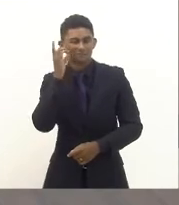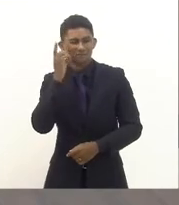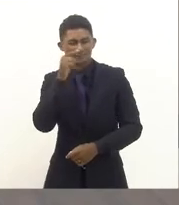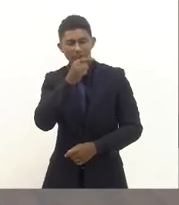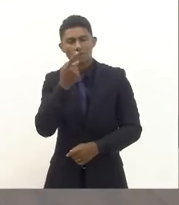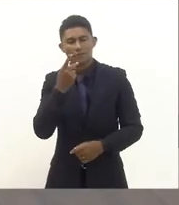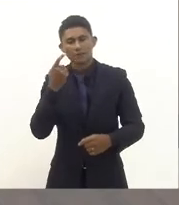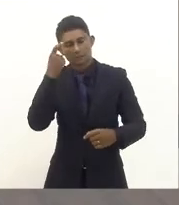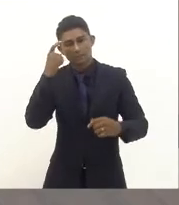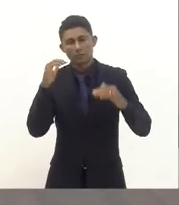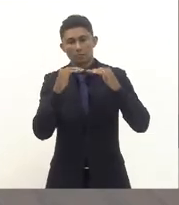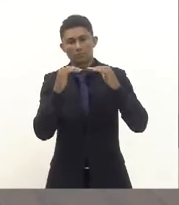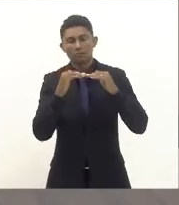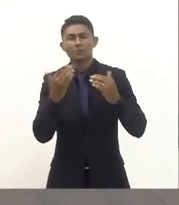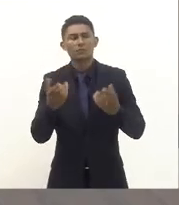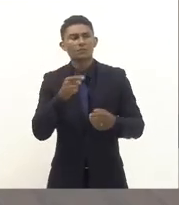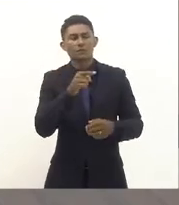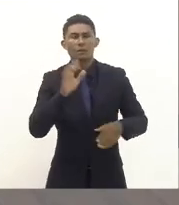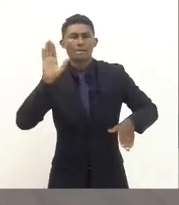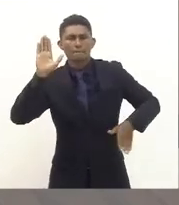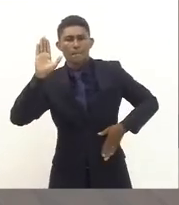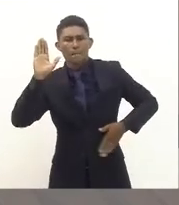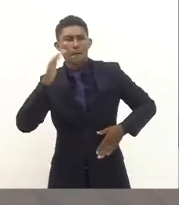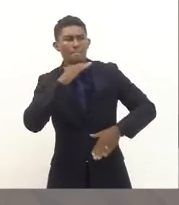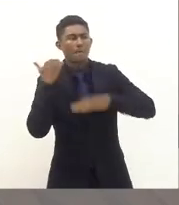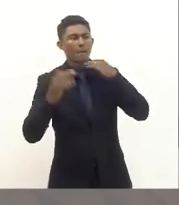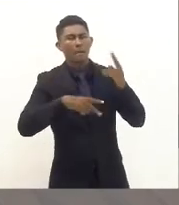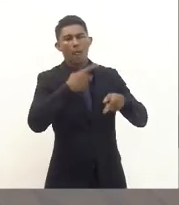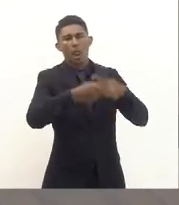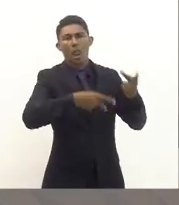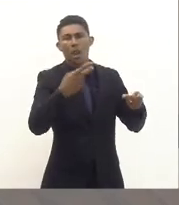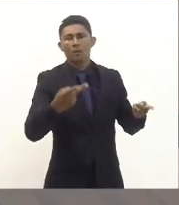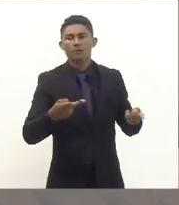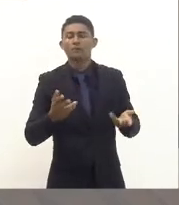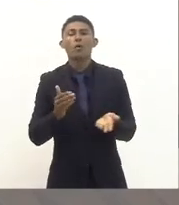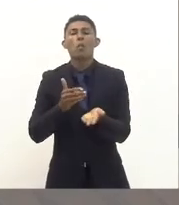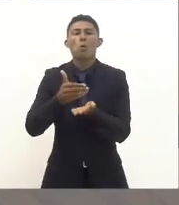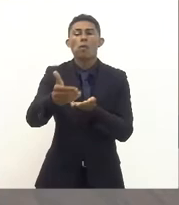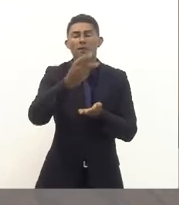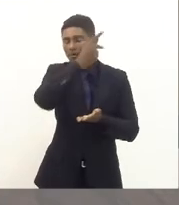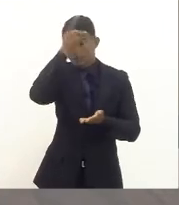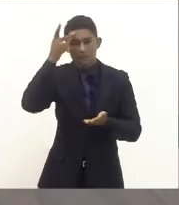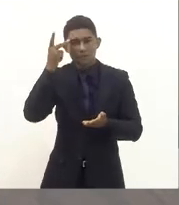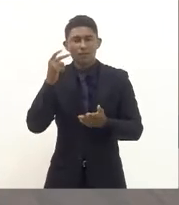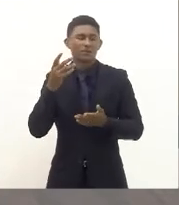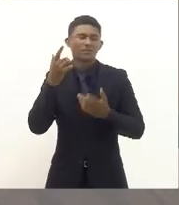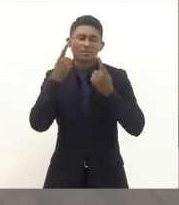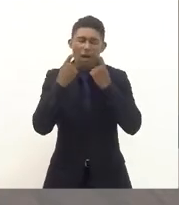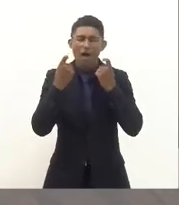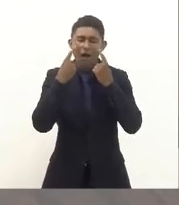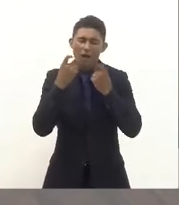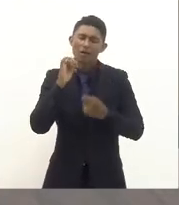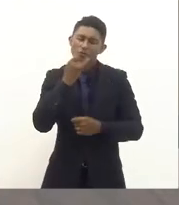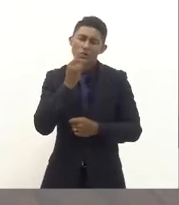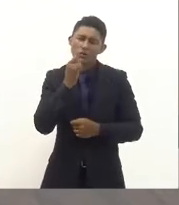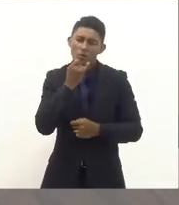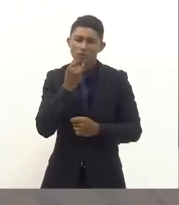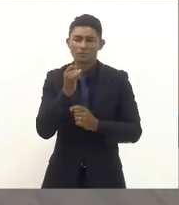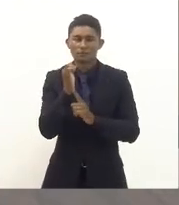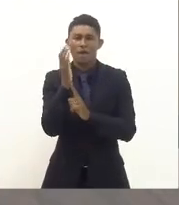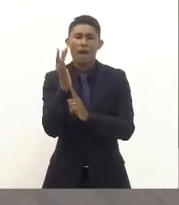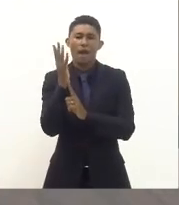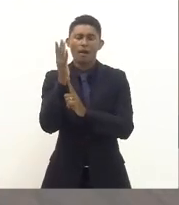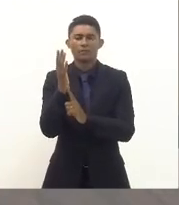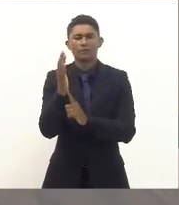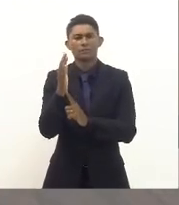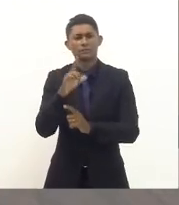é só morrer vagabundo que começam a acender vela para eles é só morrer vagabundo mas temos diversos policiais